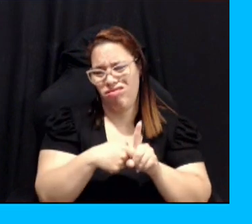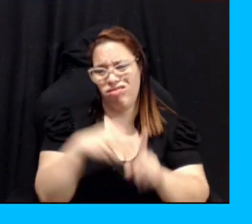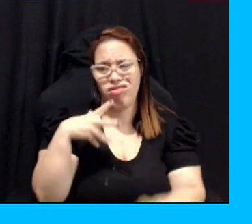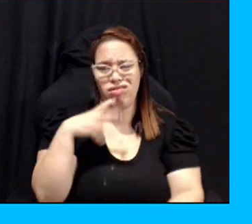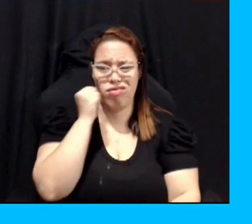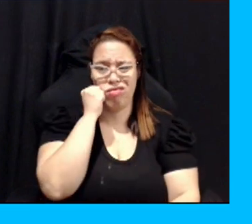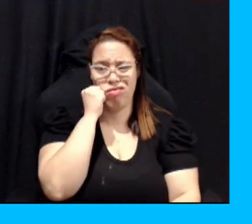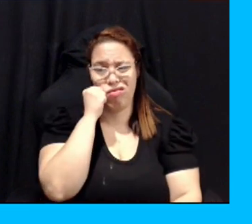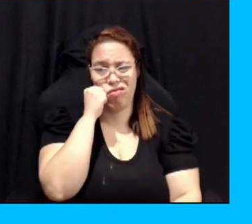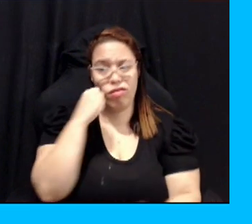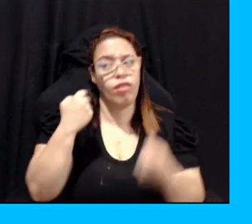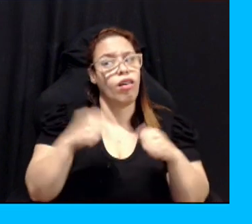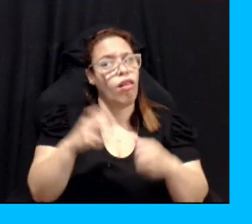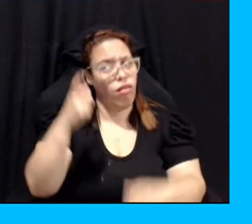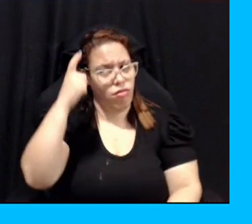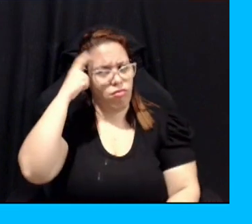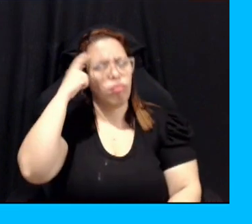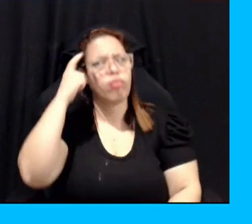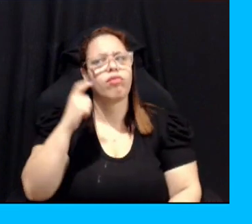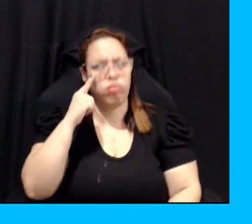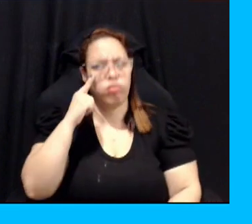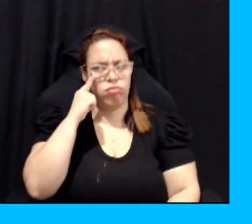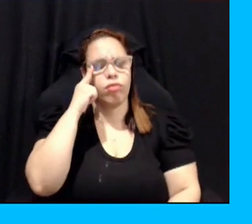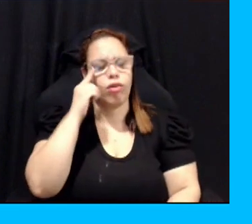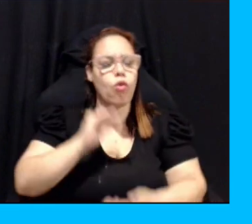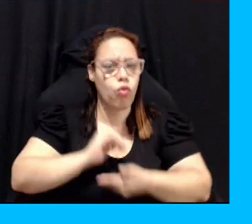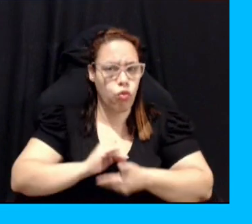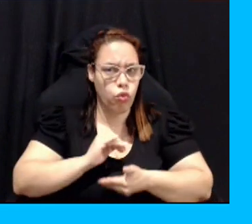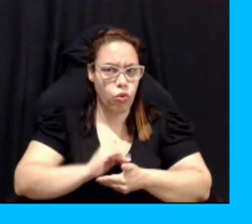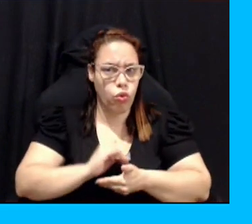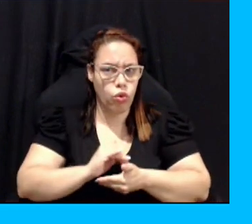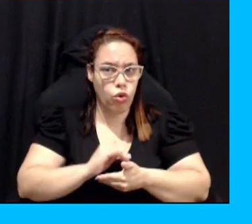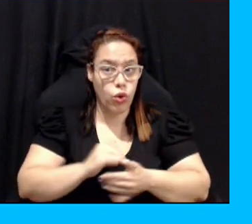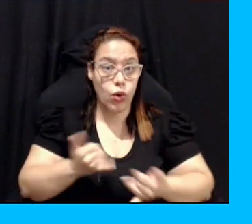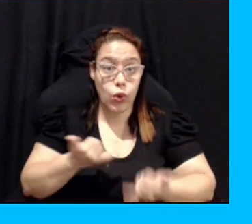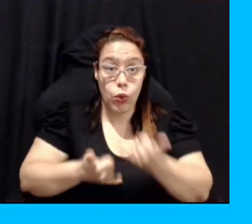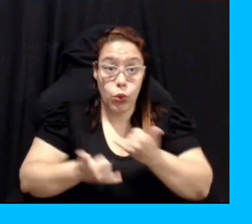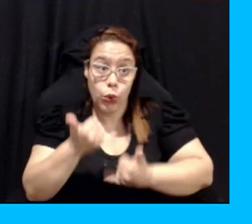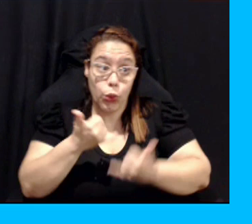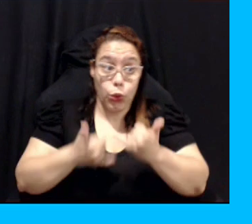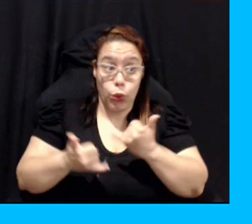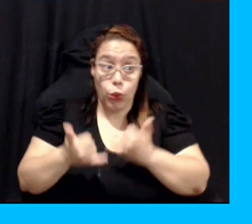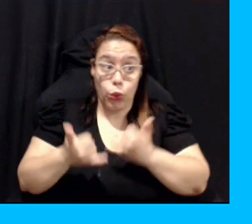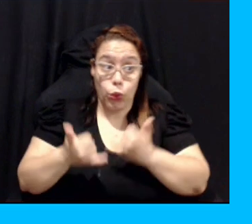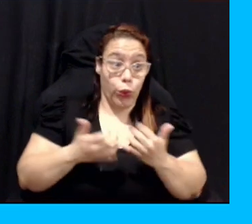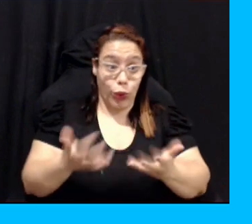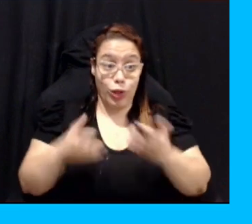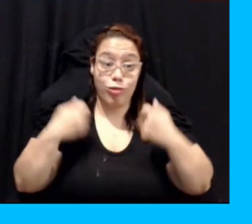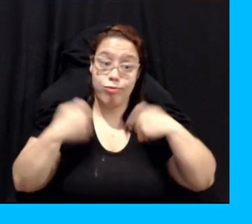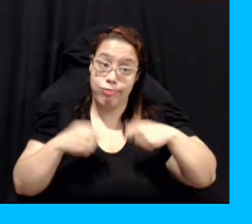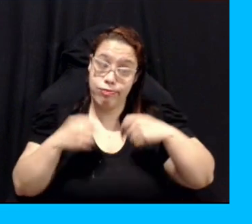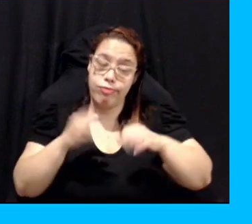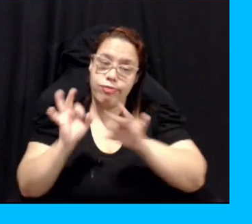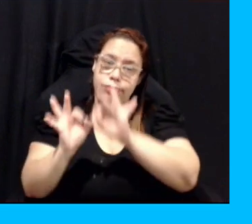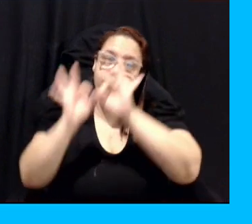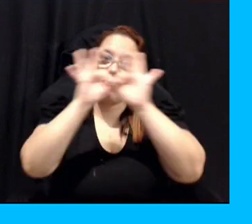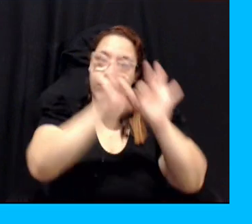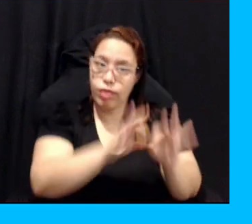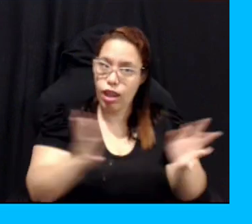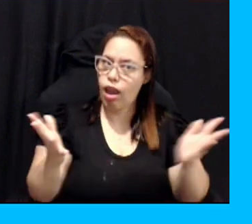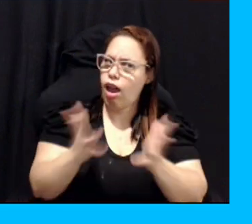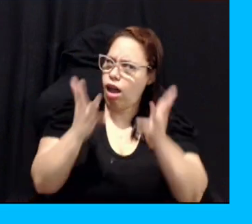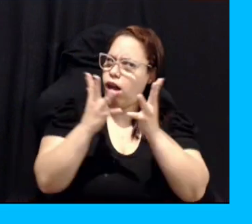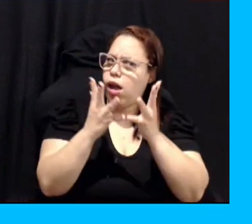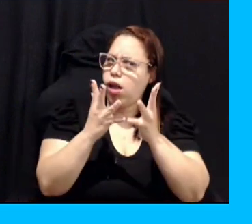ter consciência que ele é um filhote com muita energia e que precisa de uma rotina ativa, com